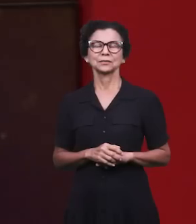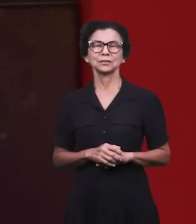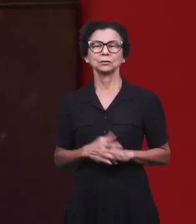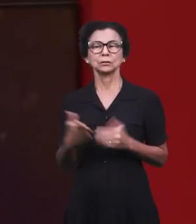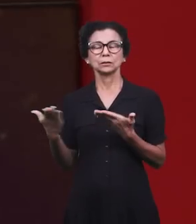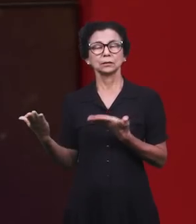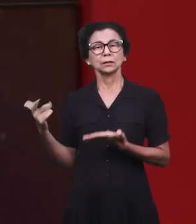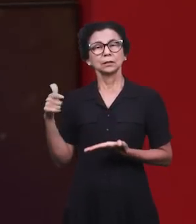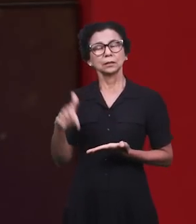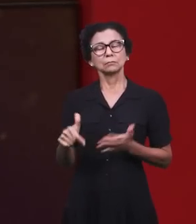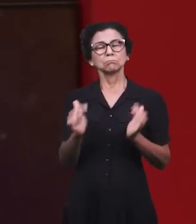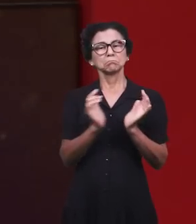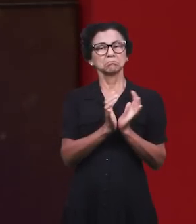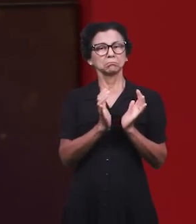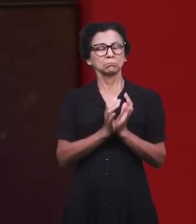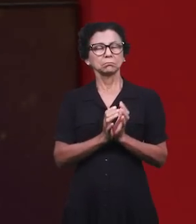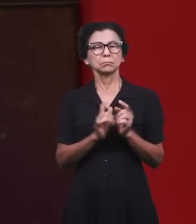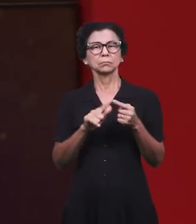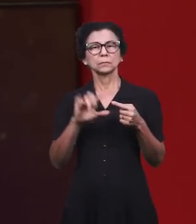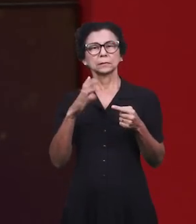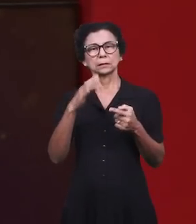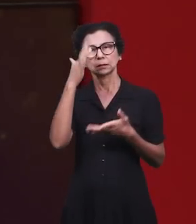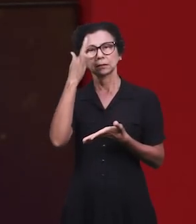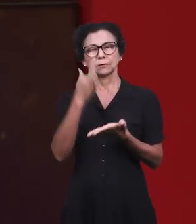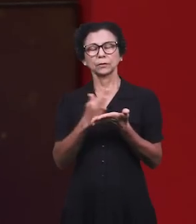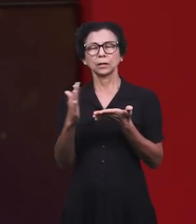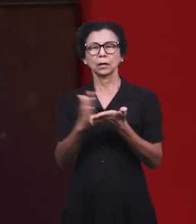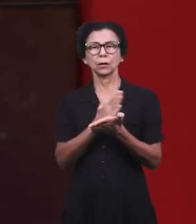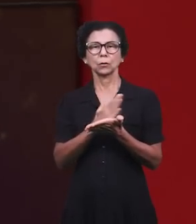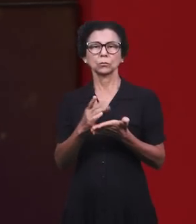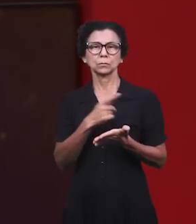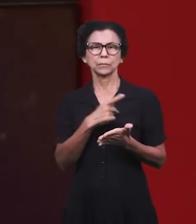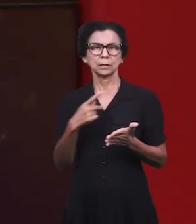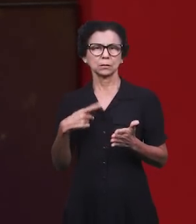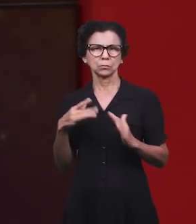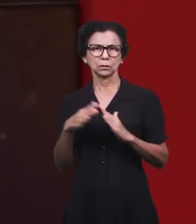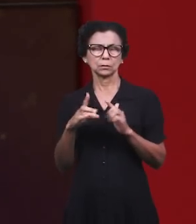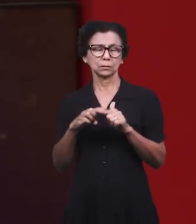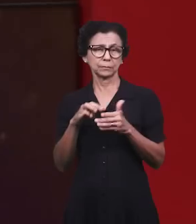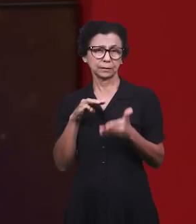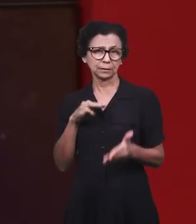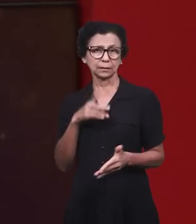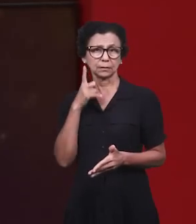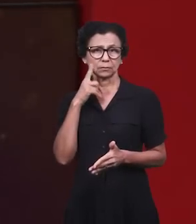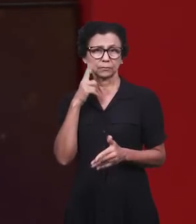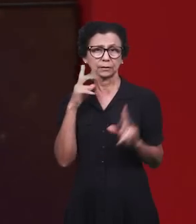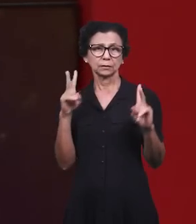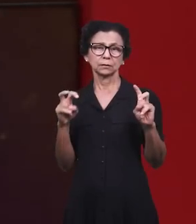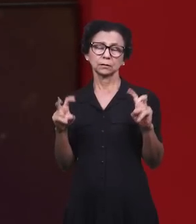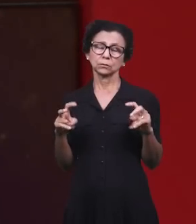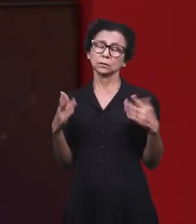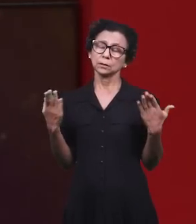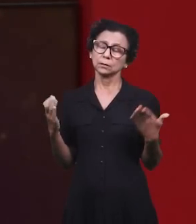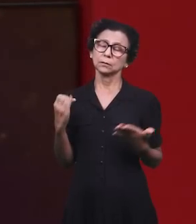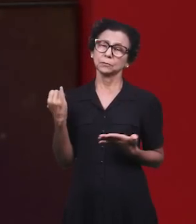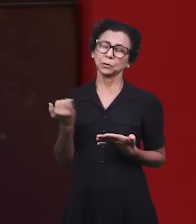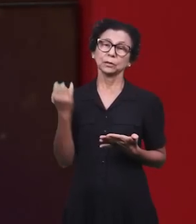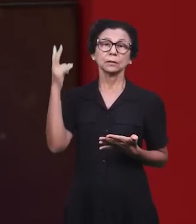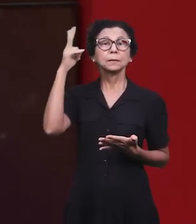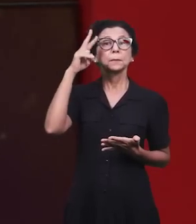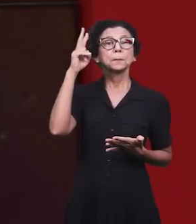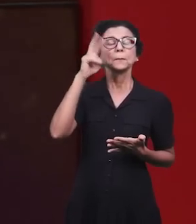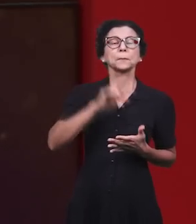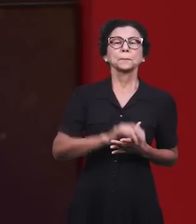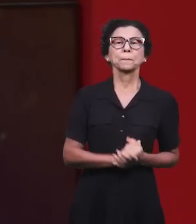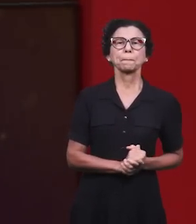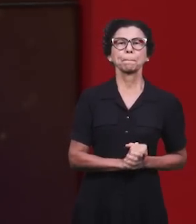e Fé, alguns pastores da Igreja Cristã Maranata, para tratar a respeito desse assunto. É sempre importante nós lembrarmos que